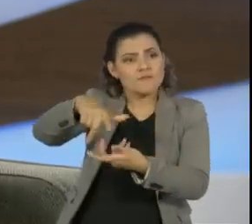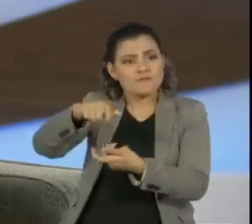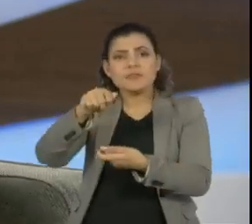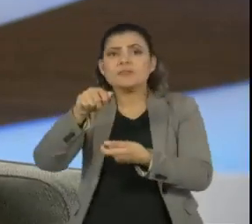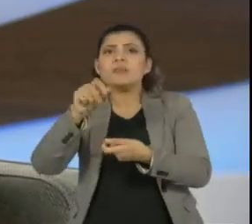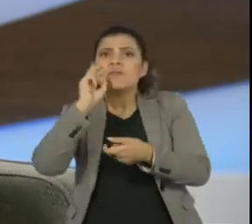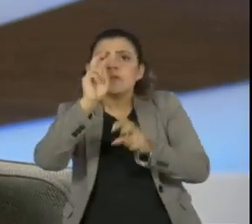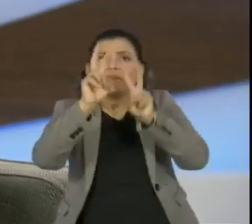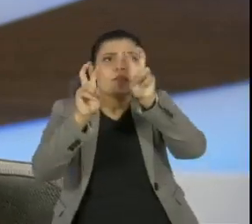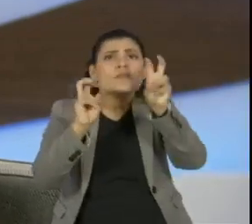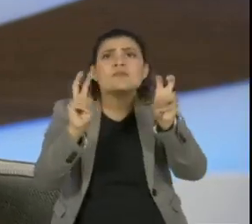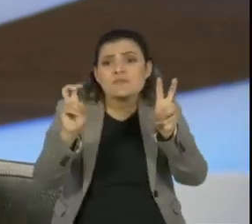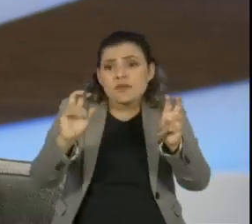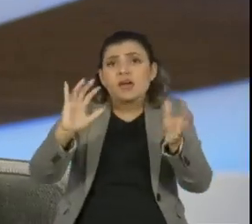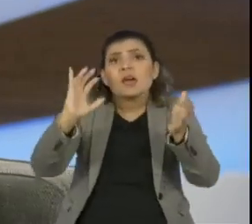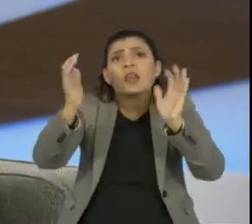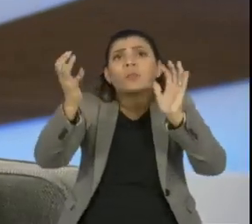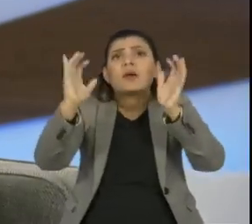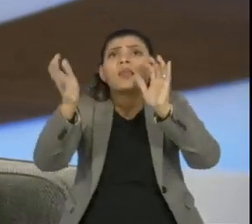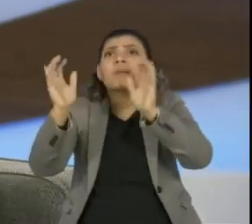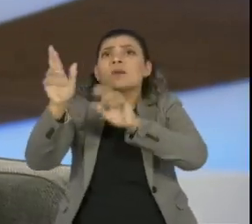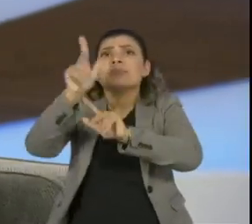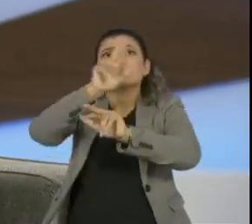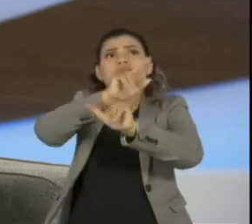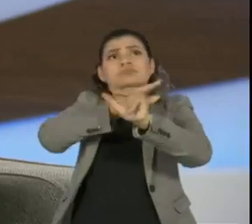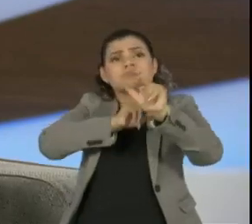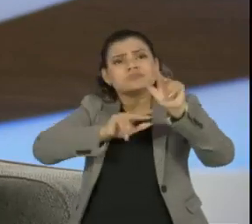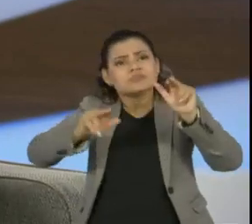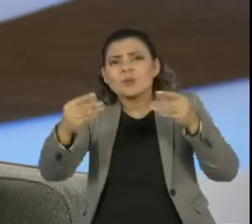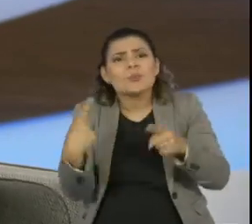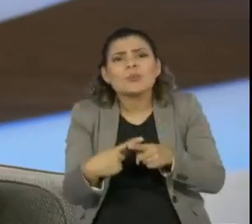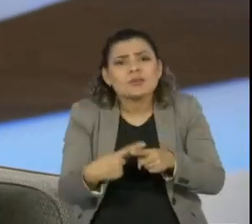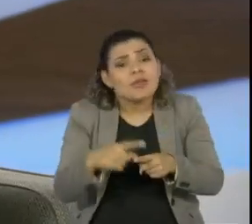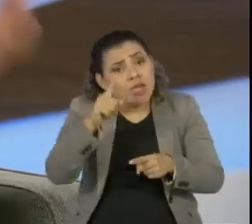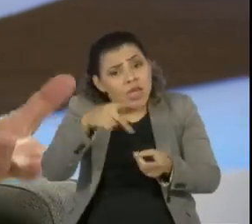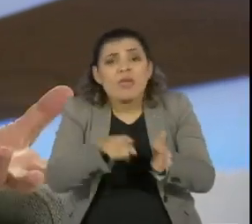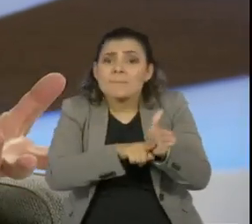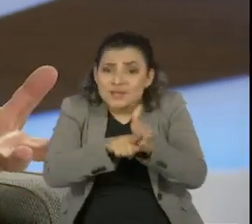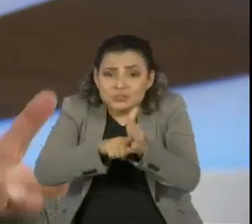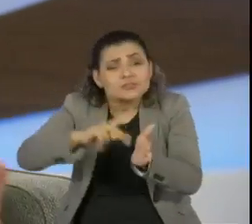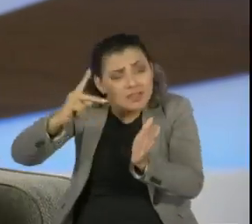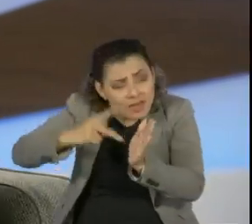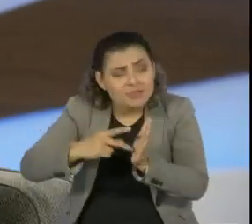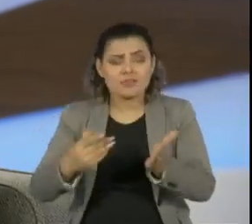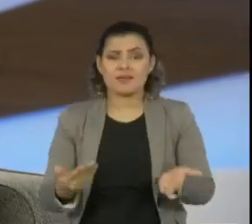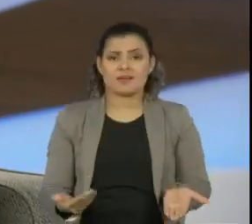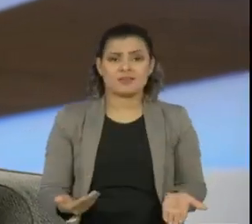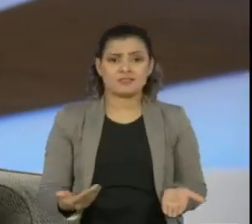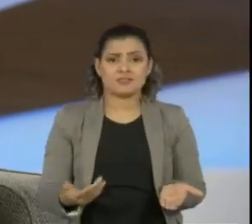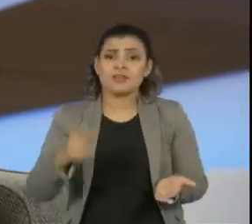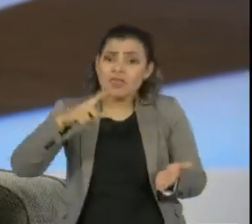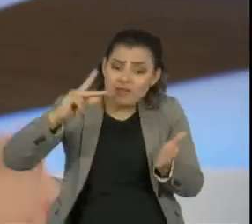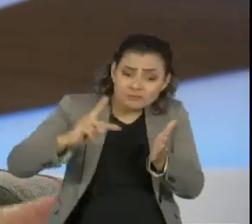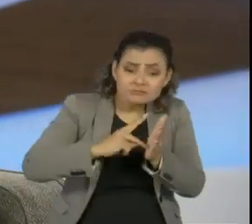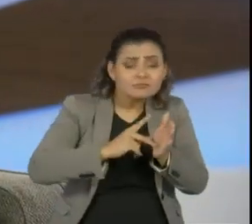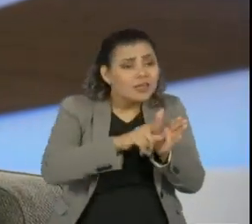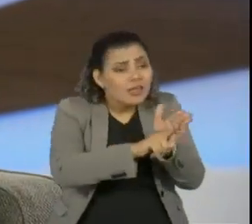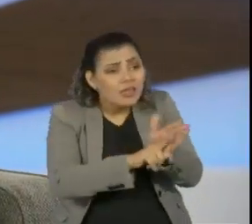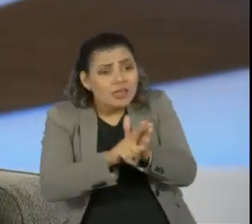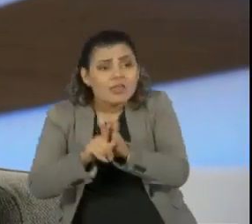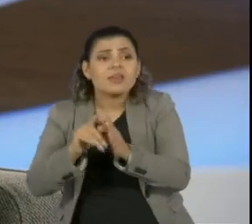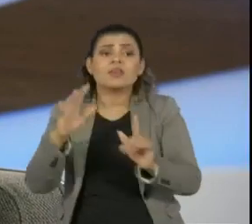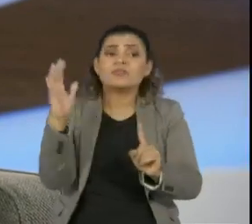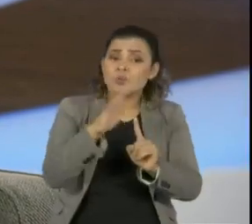faz com que a mudança climática tem a sua especificidade mas é um dado da realidade e é um dado que vai afetar